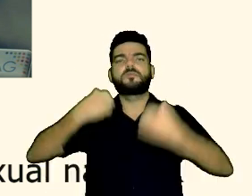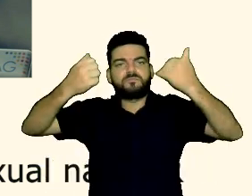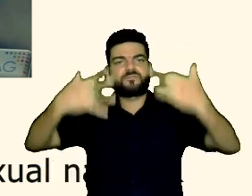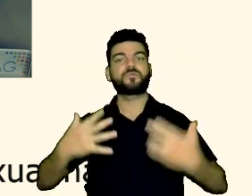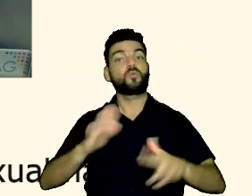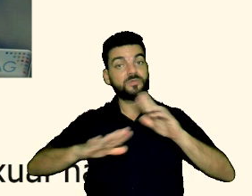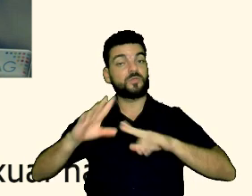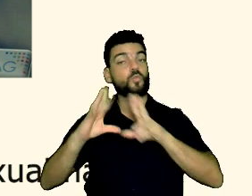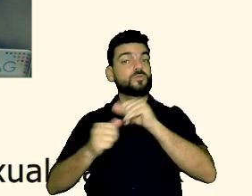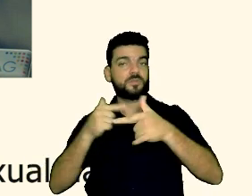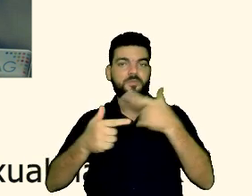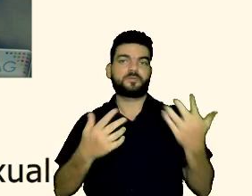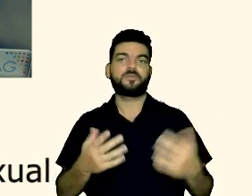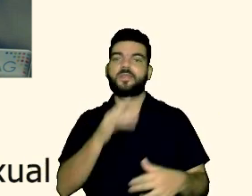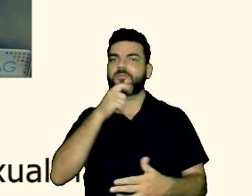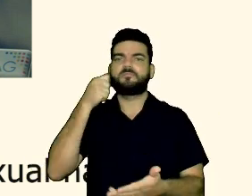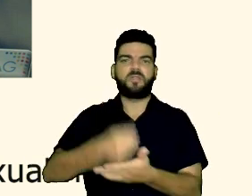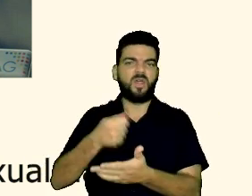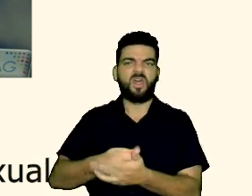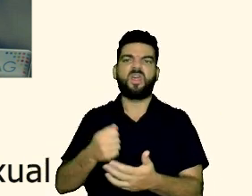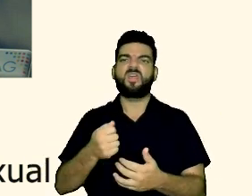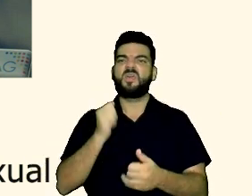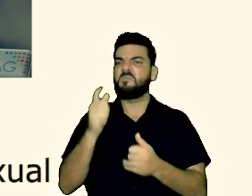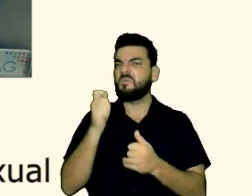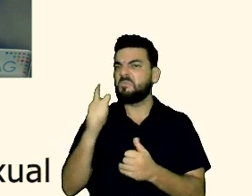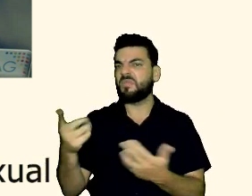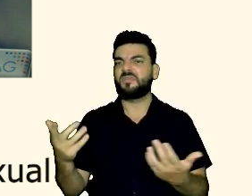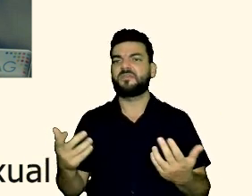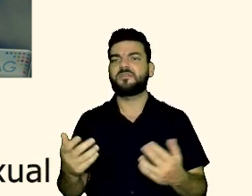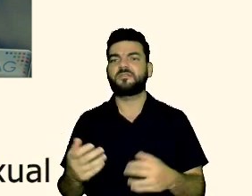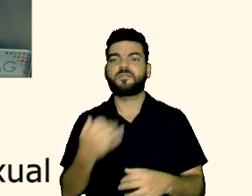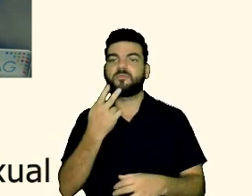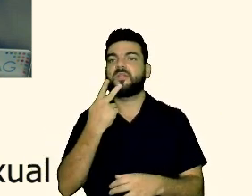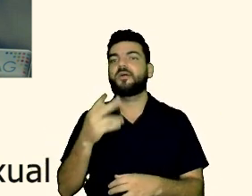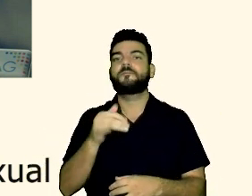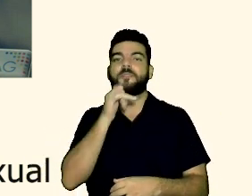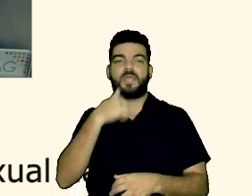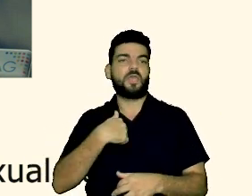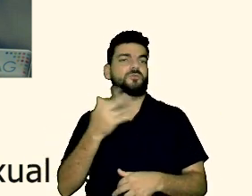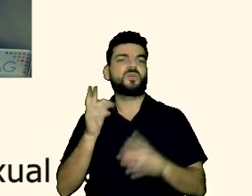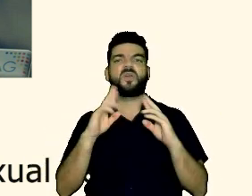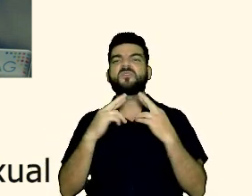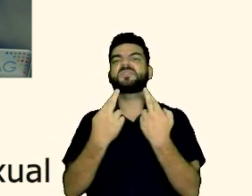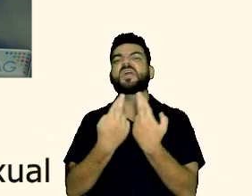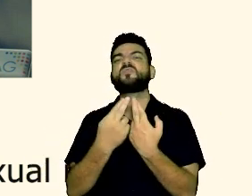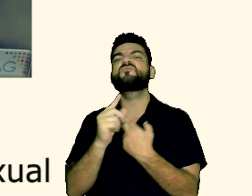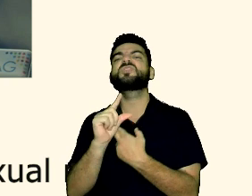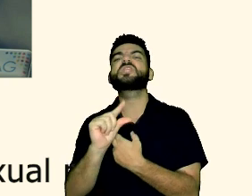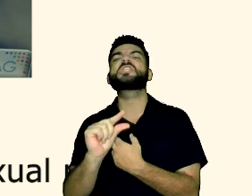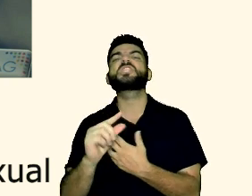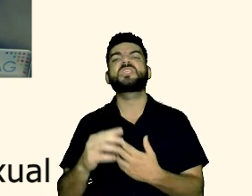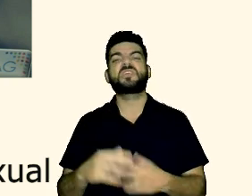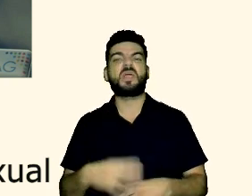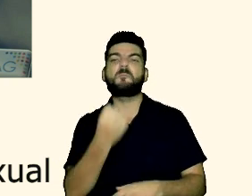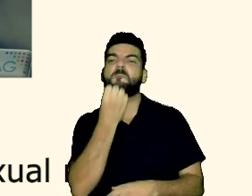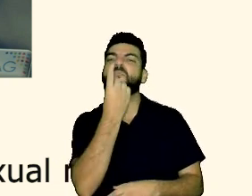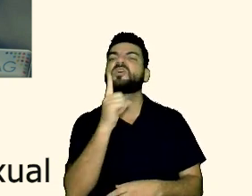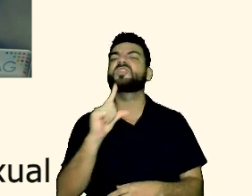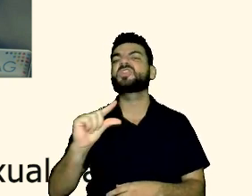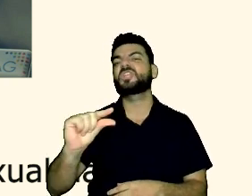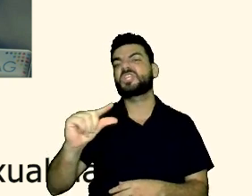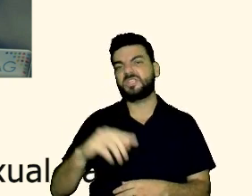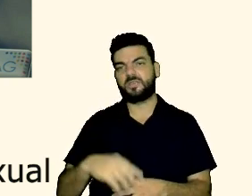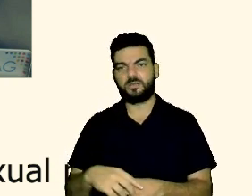exemplo, as pessoas falam, ah, tem uma reuniãozinha, né? Ela é boazinha para trabalhar. Quer dizer, de certa forma, diminui um pouco